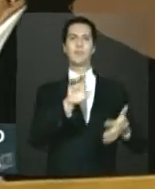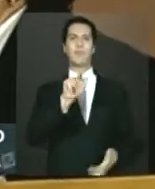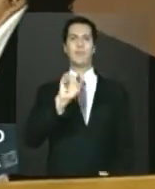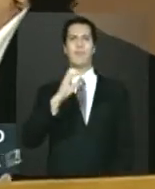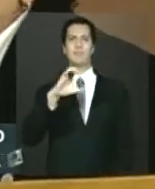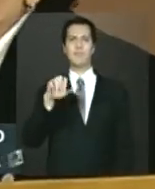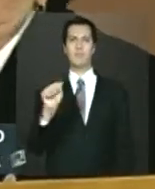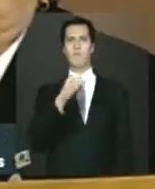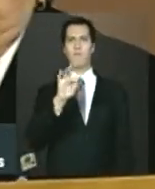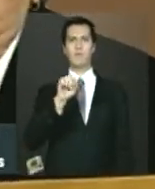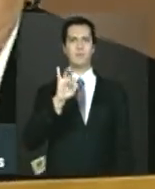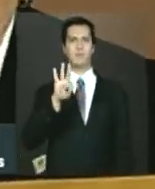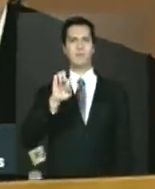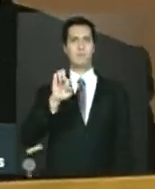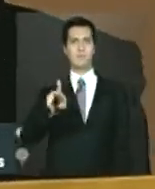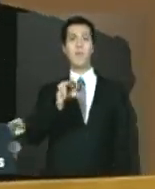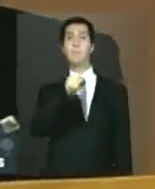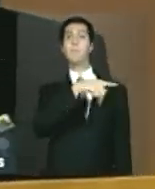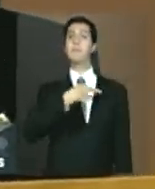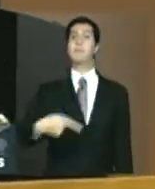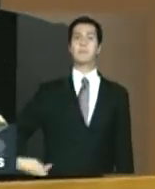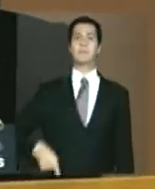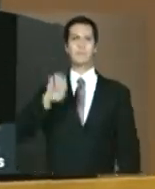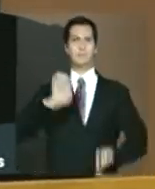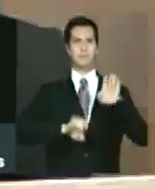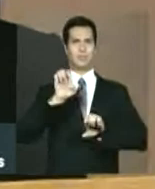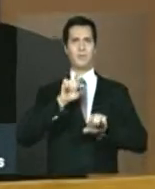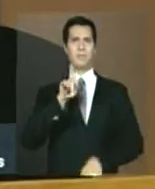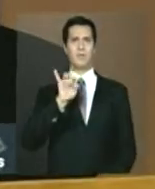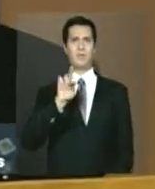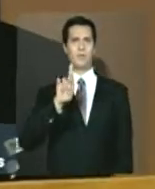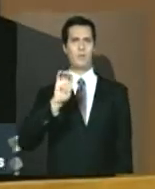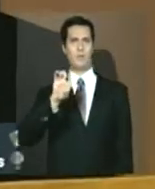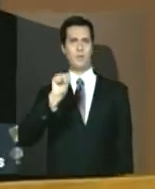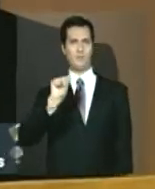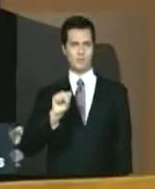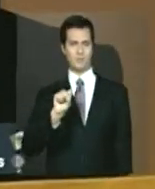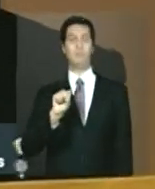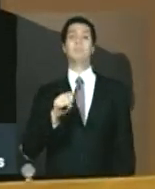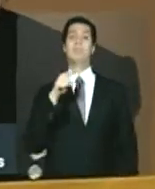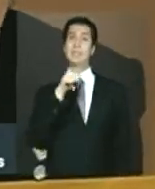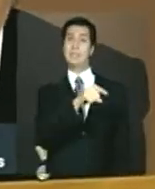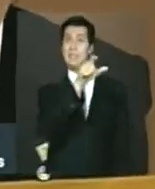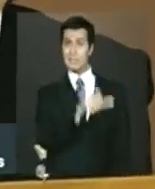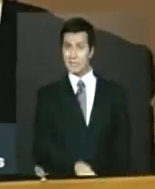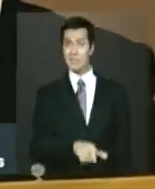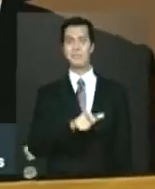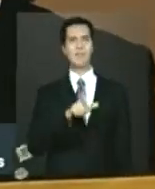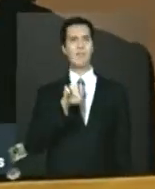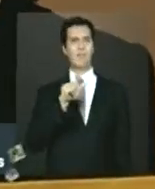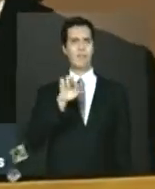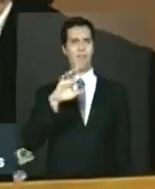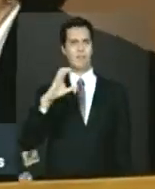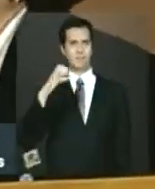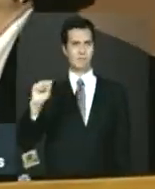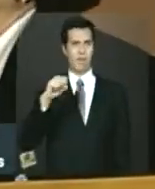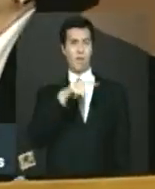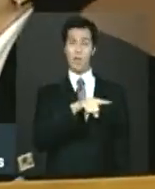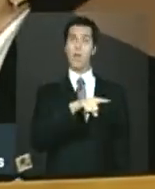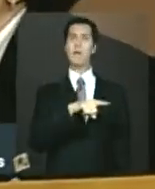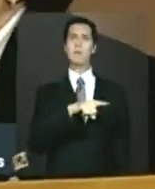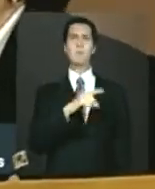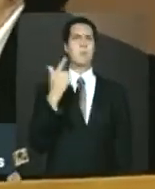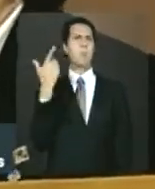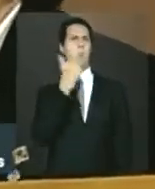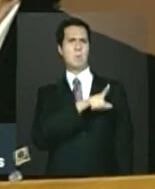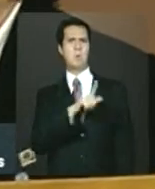da da Petrobras é uma mulher chegar a Presidenta da